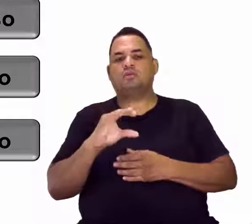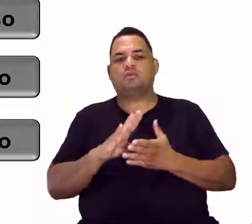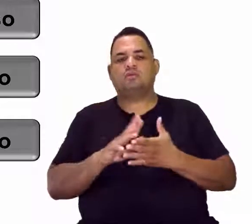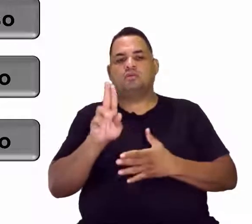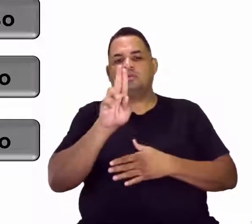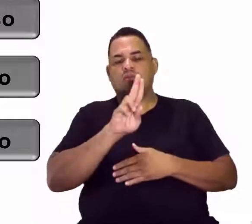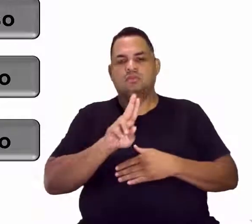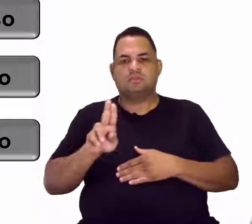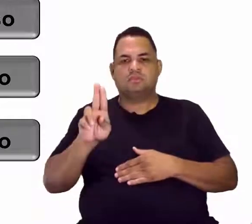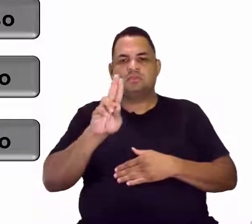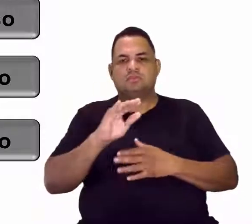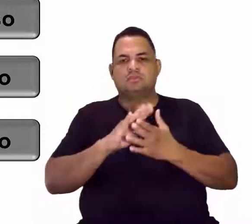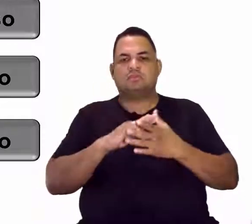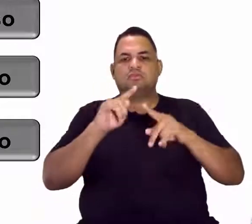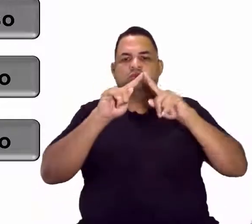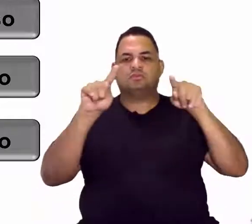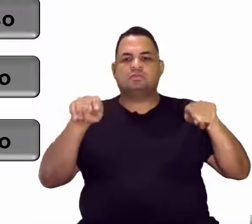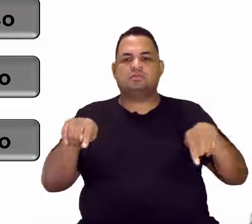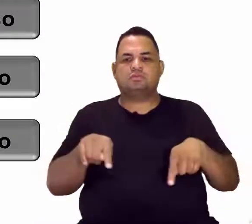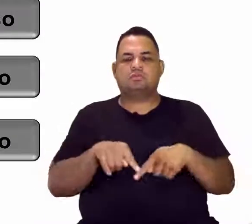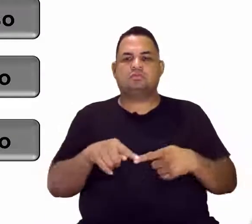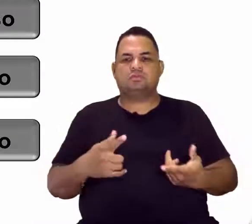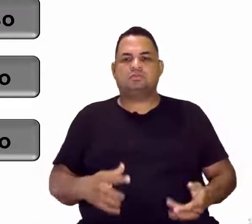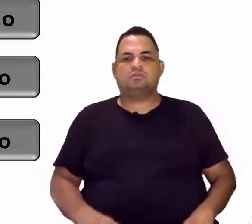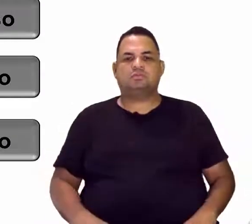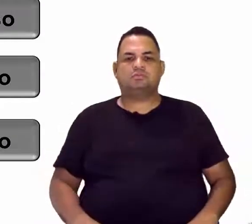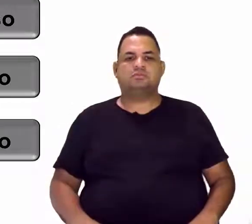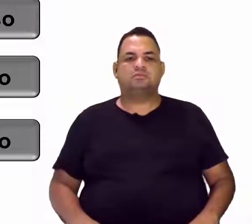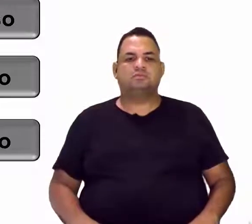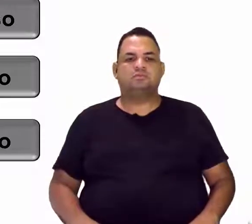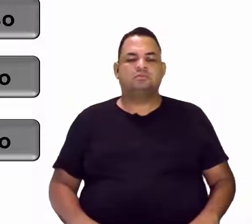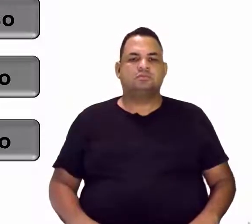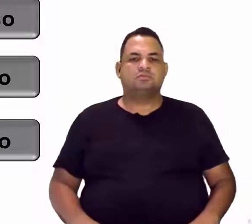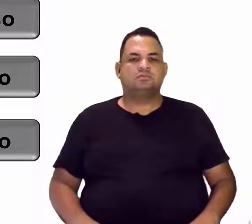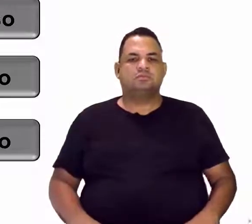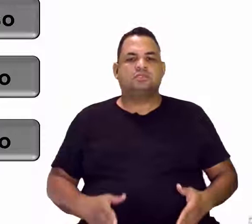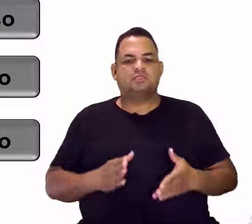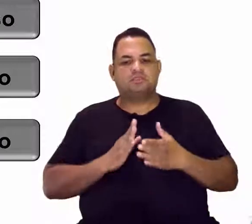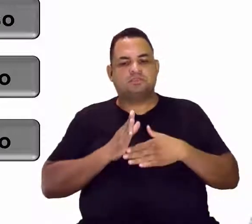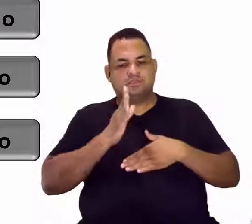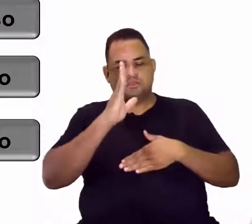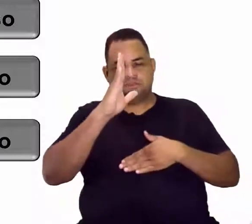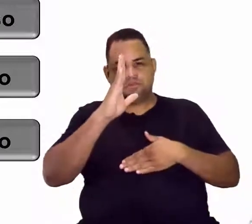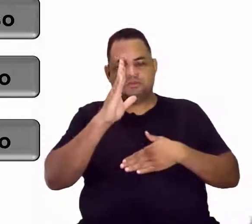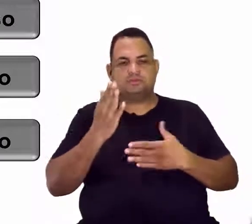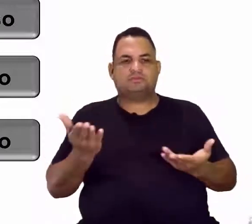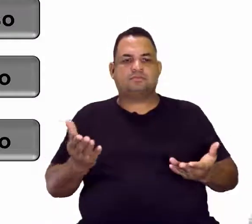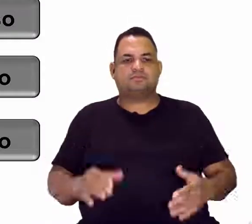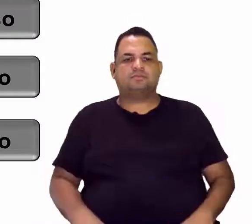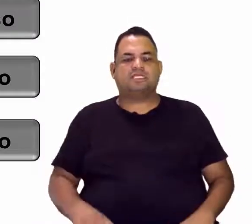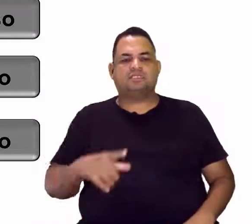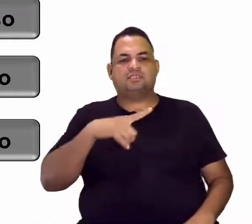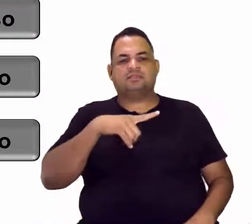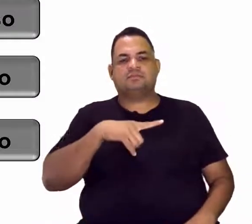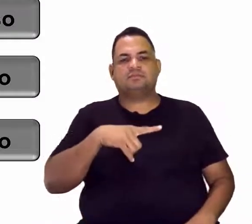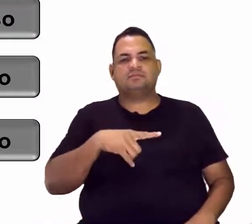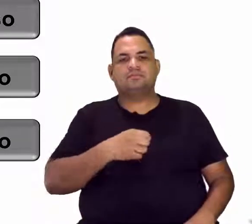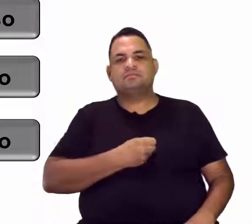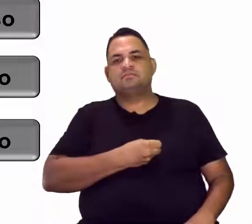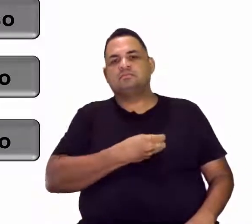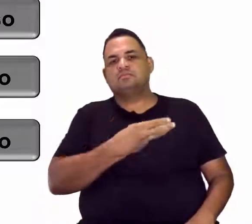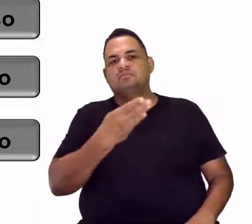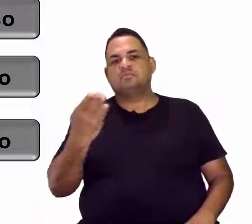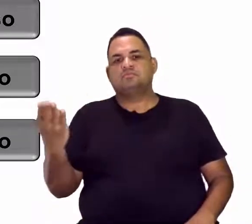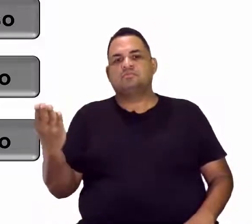usar essa tabela aqui para a gente nortear e nos guiarmos. De acordo com a